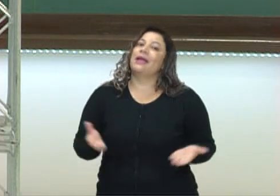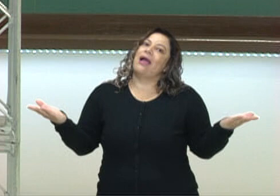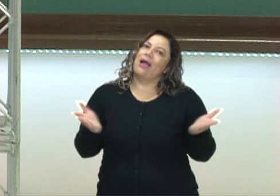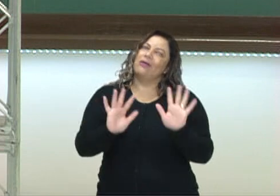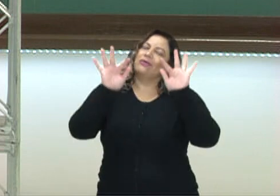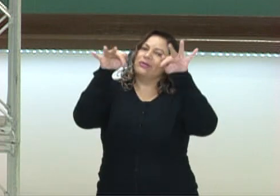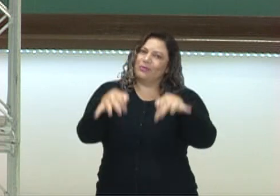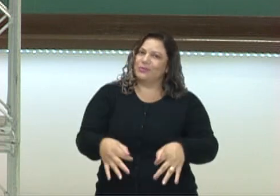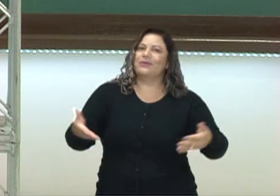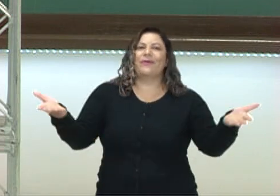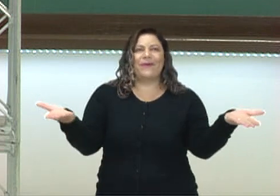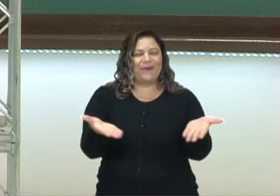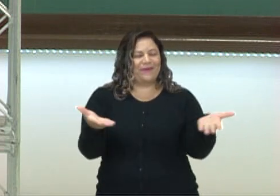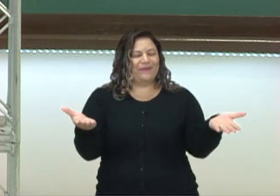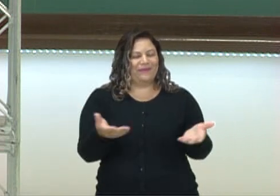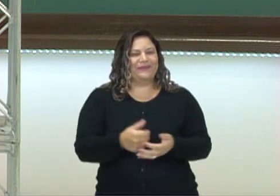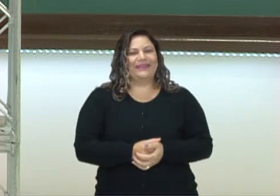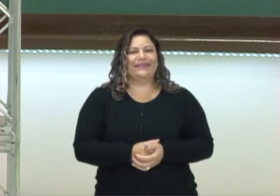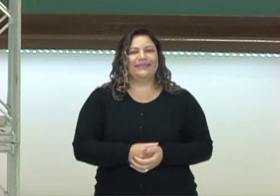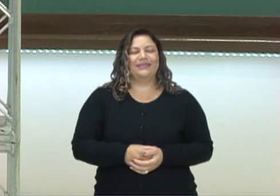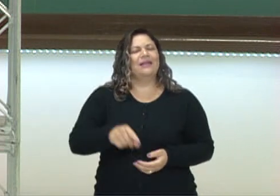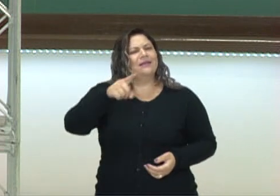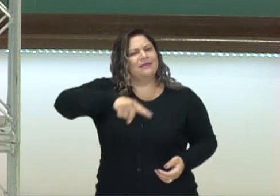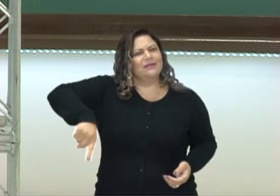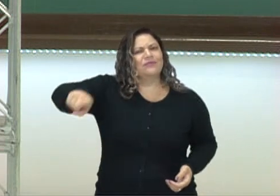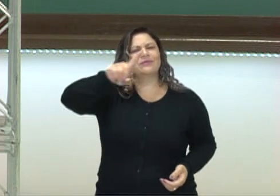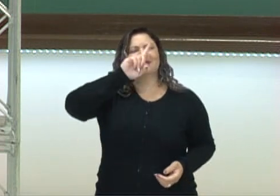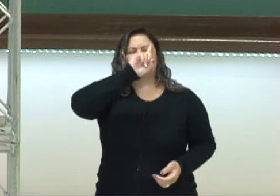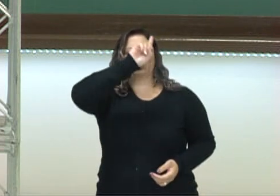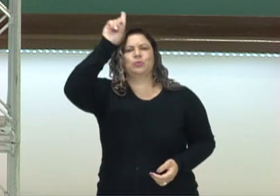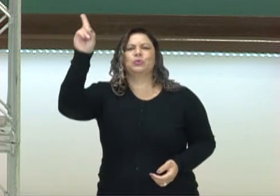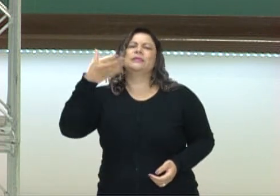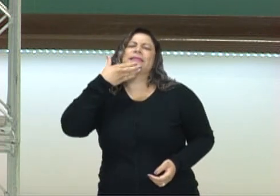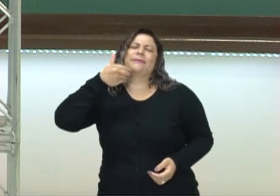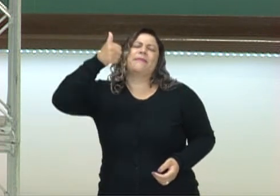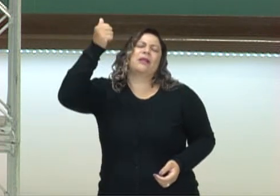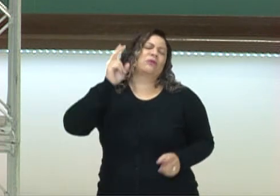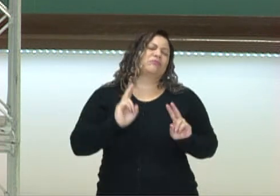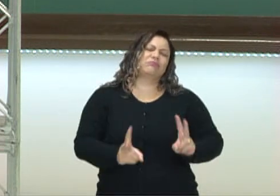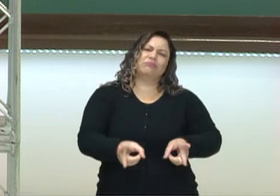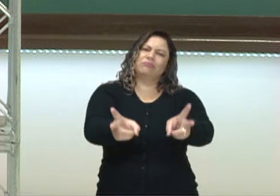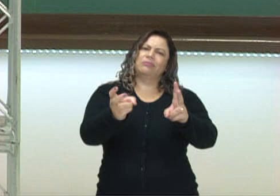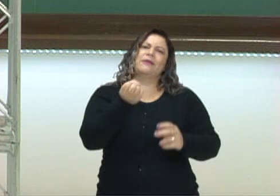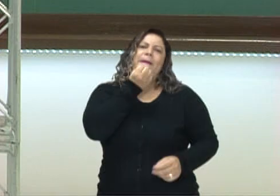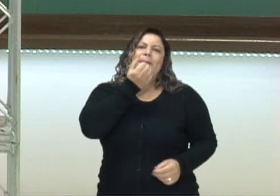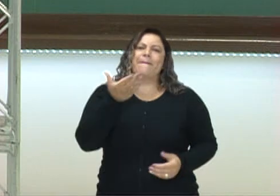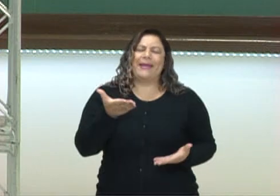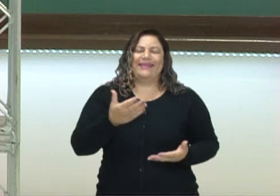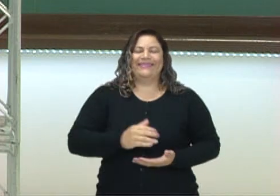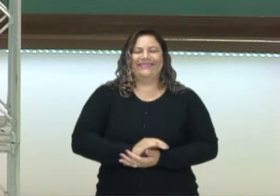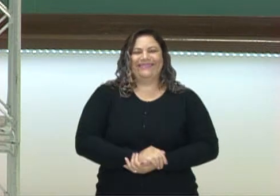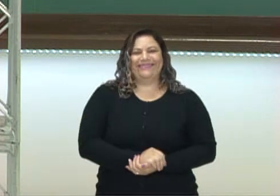Chegamos ao fim, encerramos por aqui. Desejo a você dias melhores, continue bem e até a próxima!